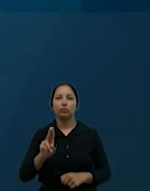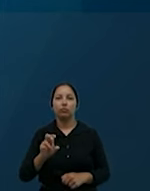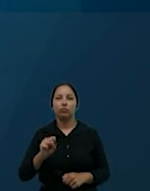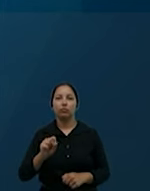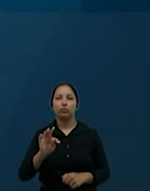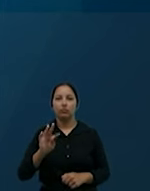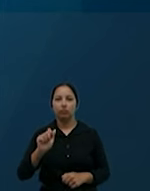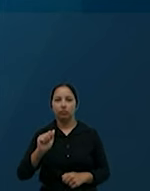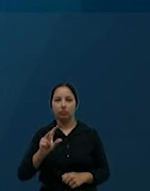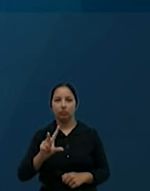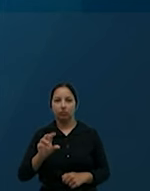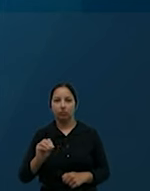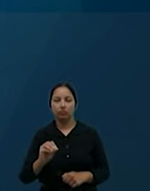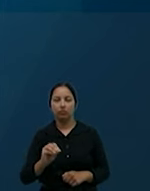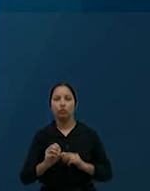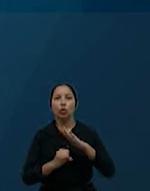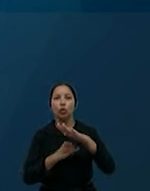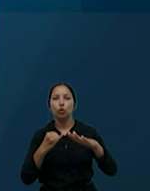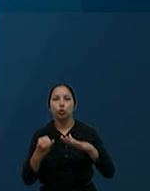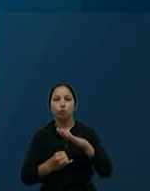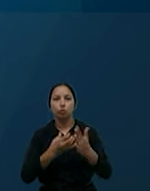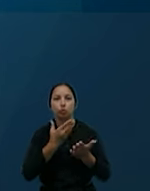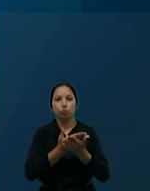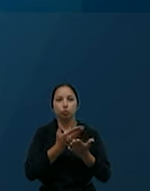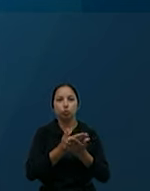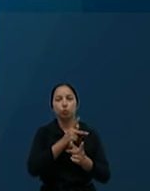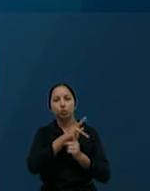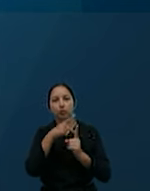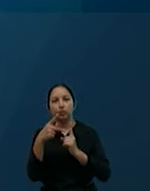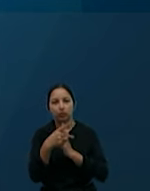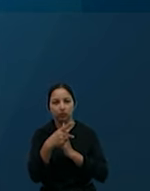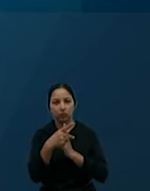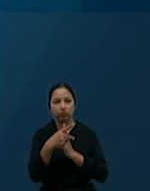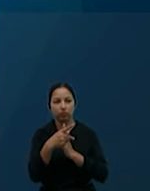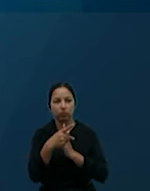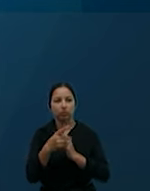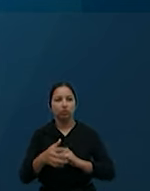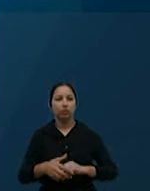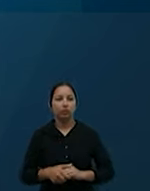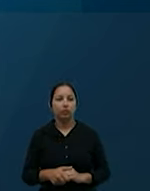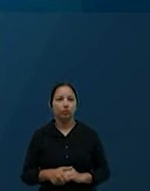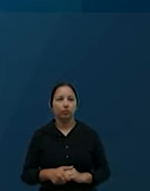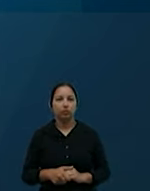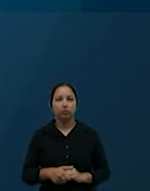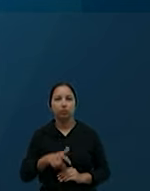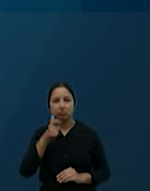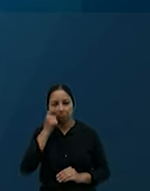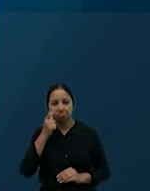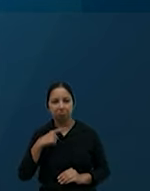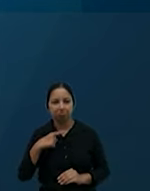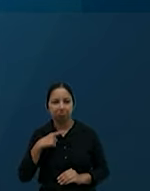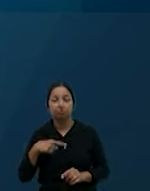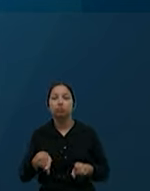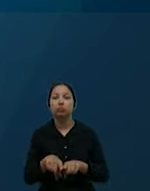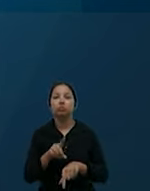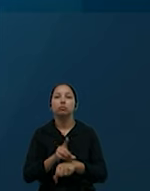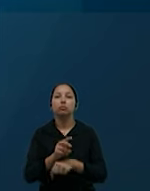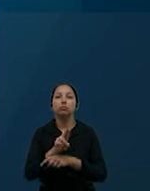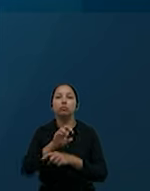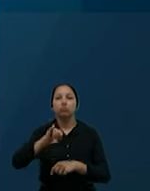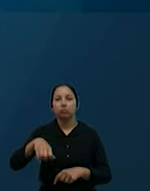de Estudos Previdenciários. Está presente? Presente, Dr. Luiz Gustavo. Doutora Jane Vilhelme